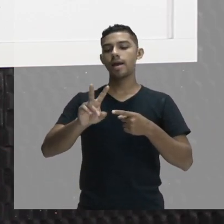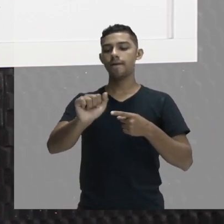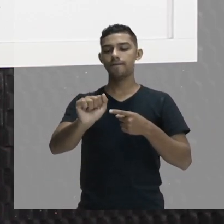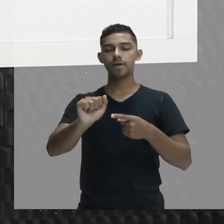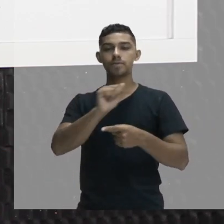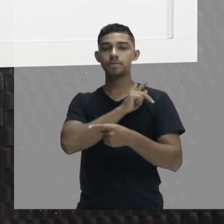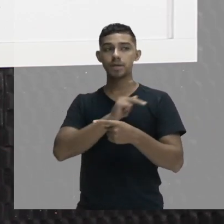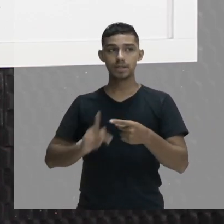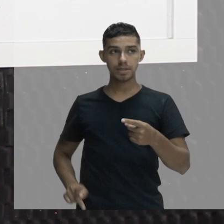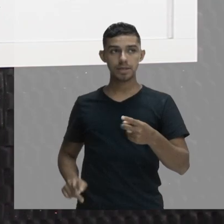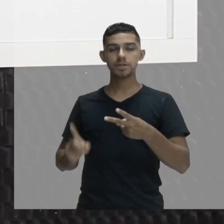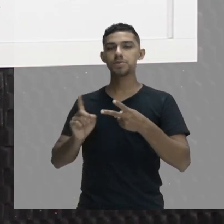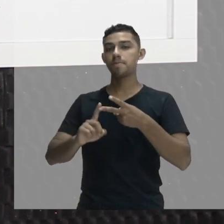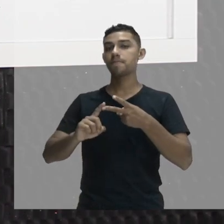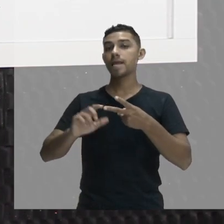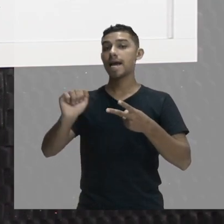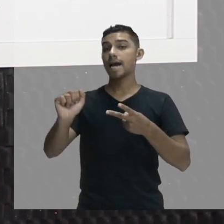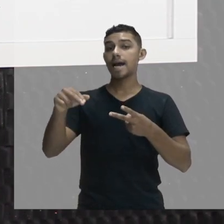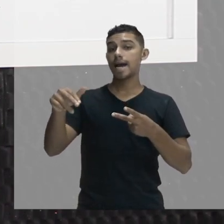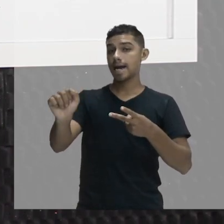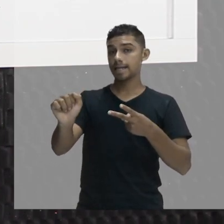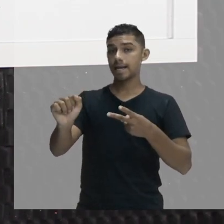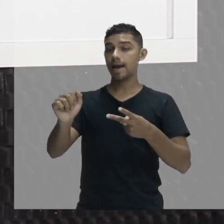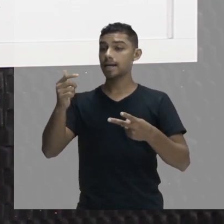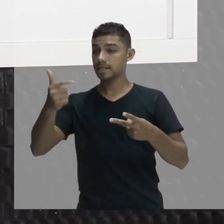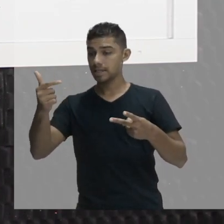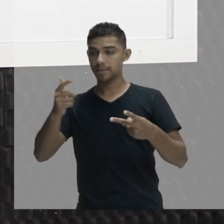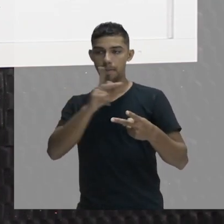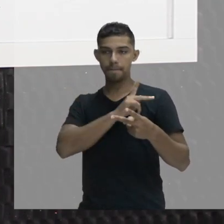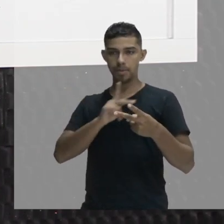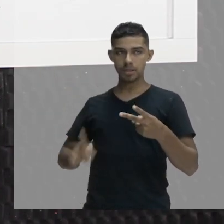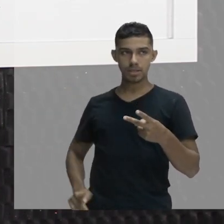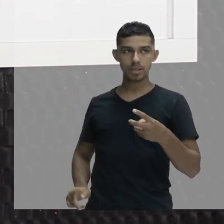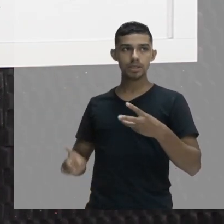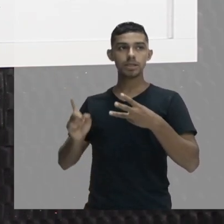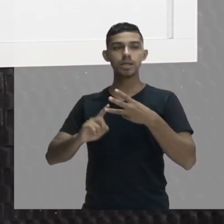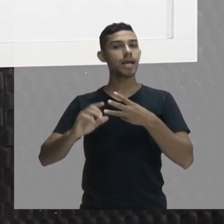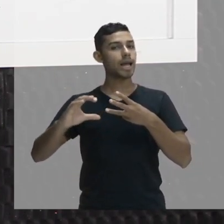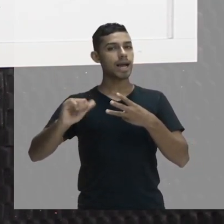vice-presidente e vai ter Carlos como secretário.